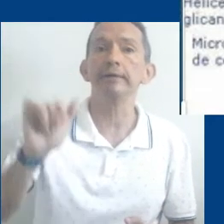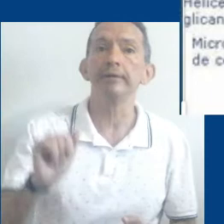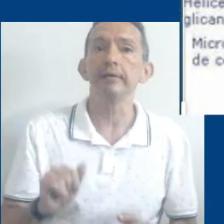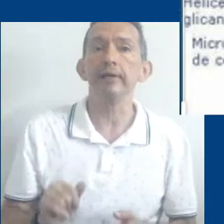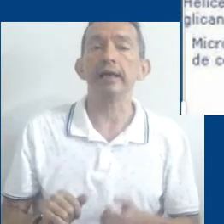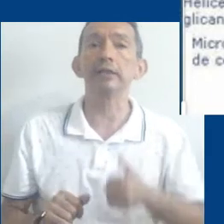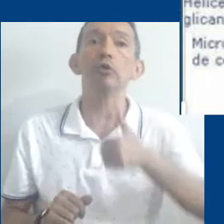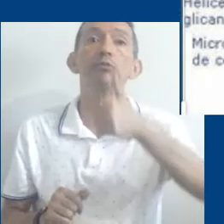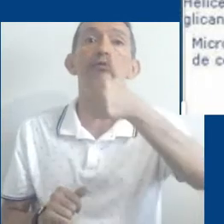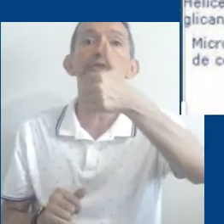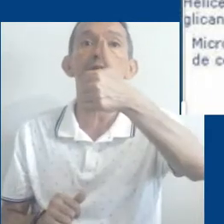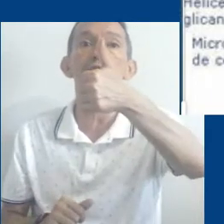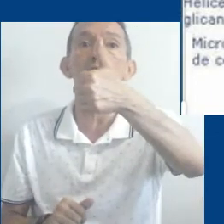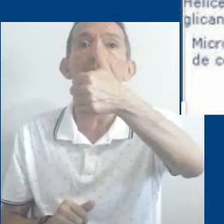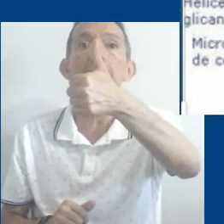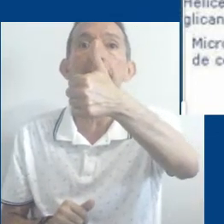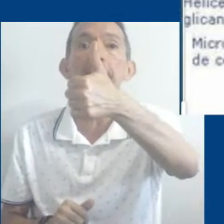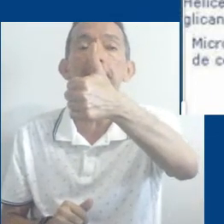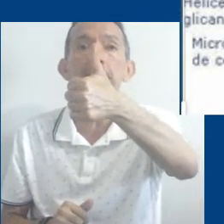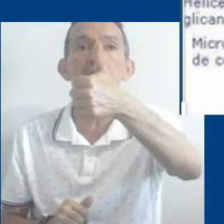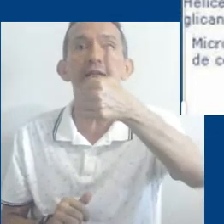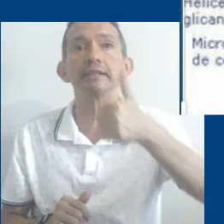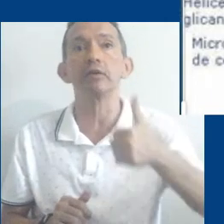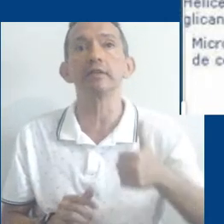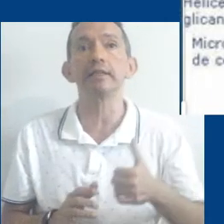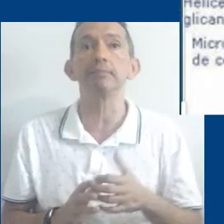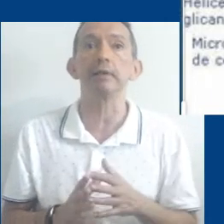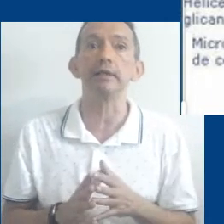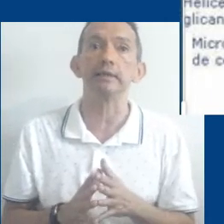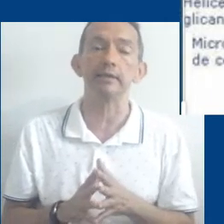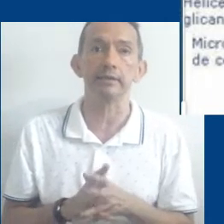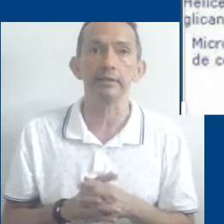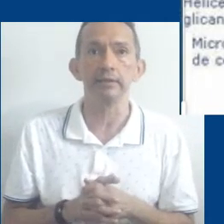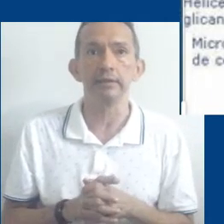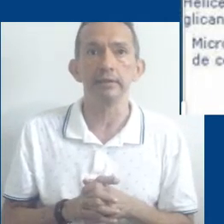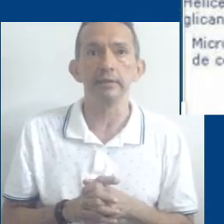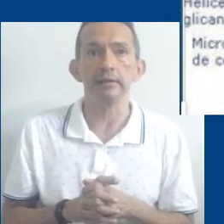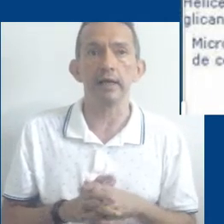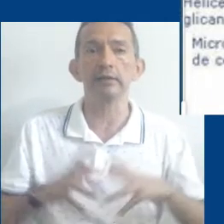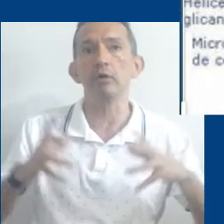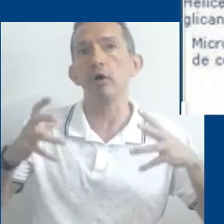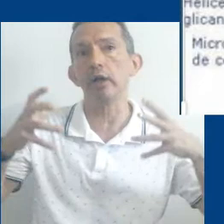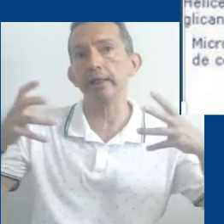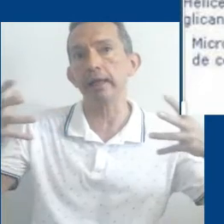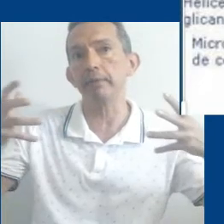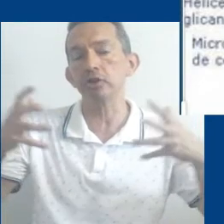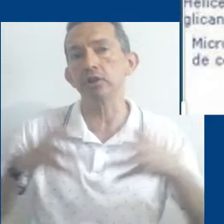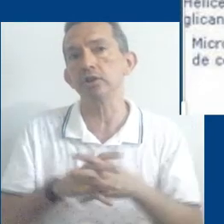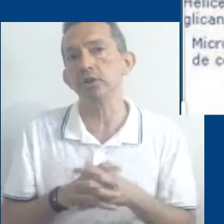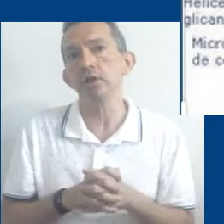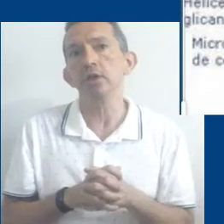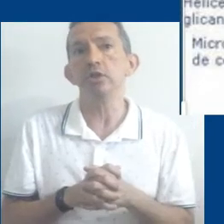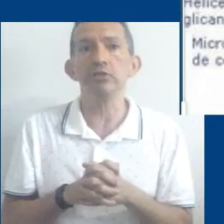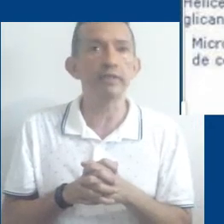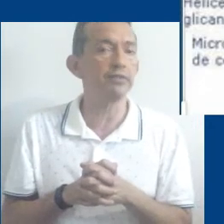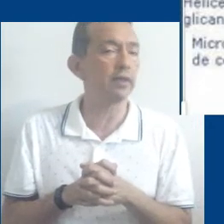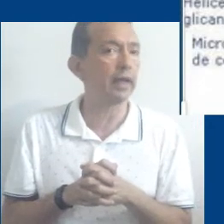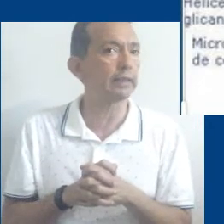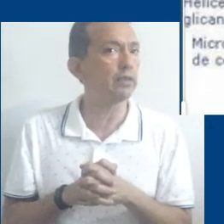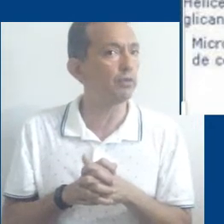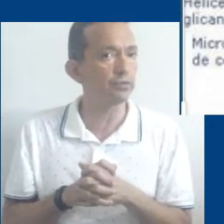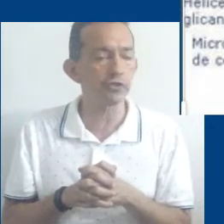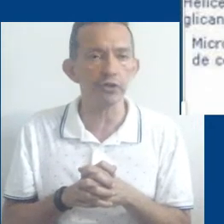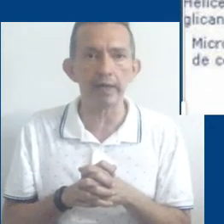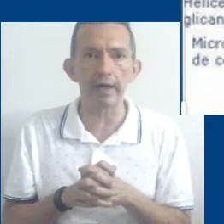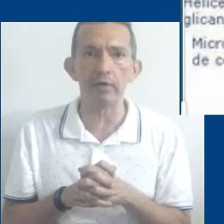lisossoma, ela tem como função formar a lamela média nas células das plantas. Tá? Então é uma organela bastante